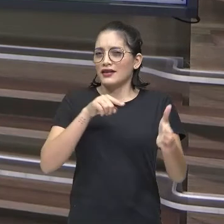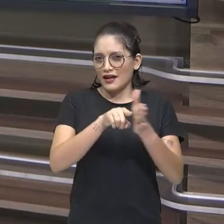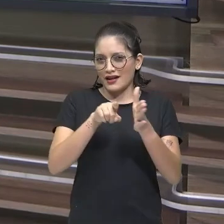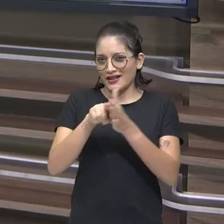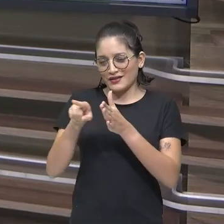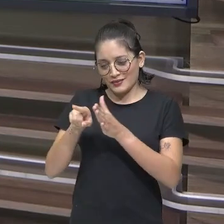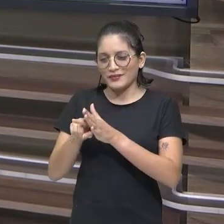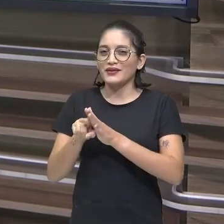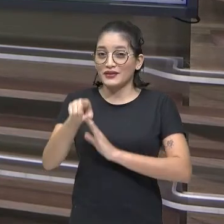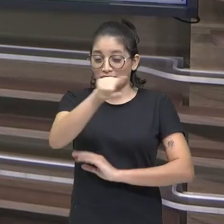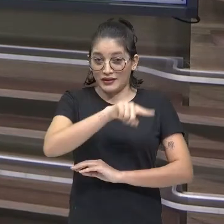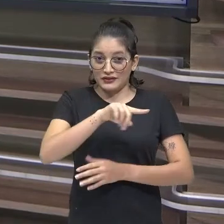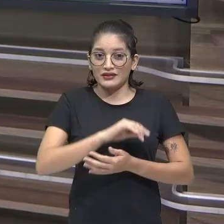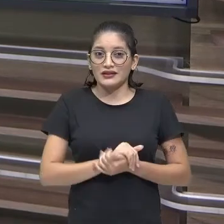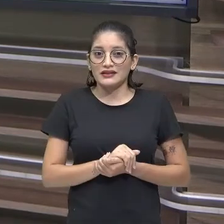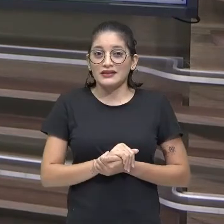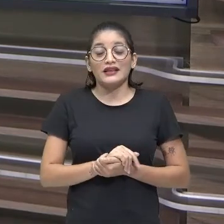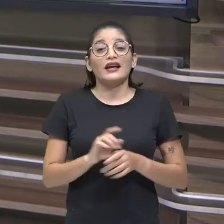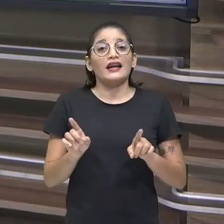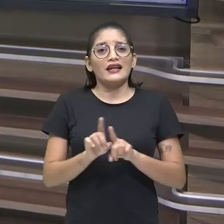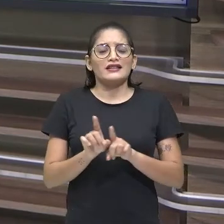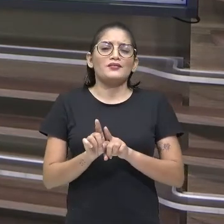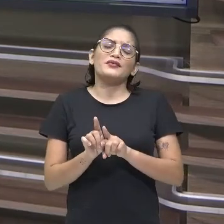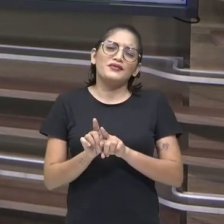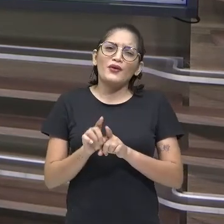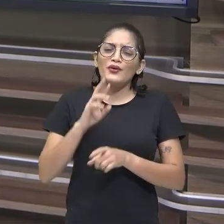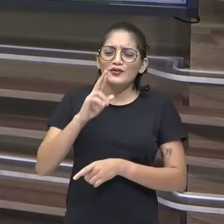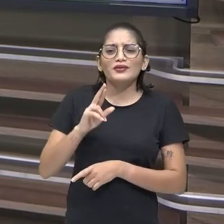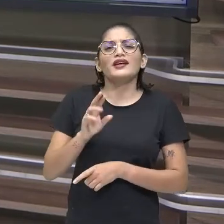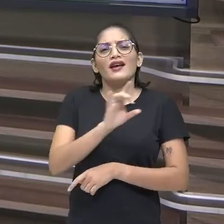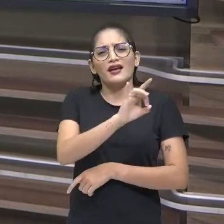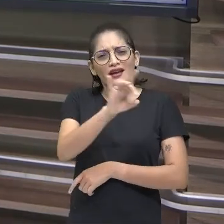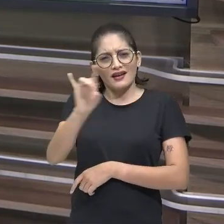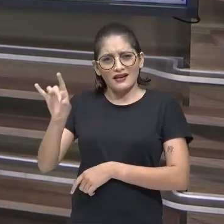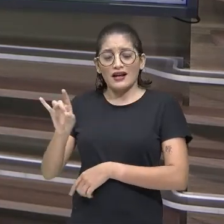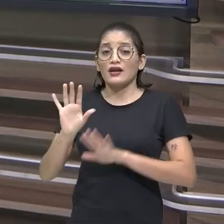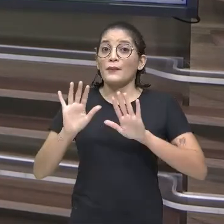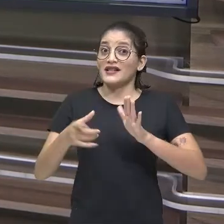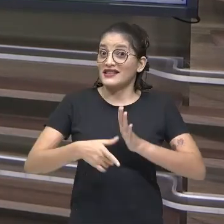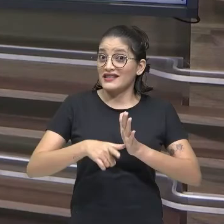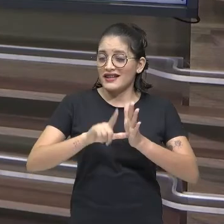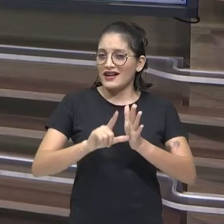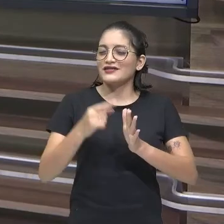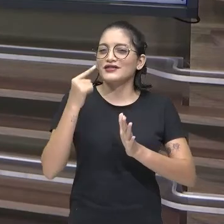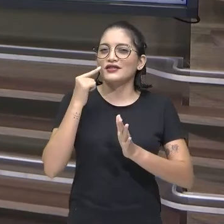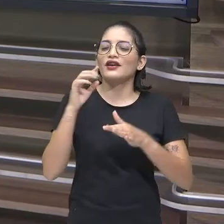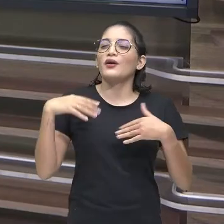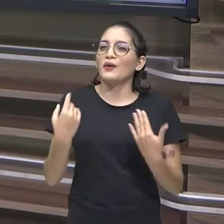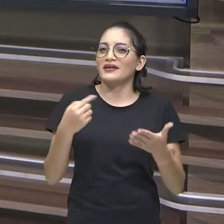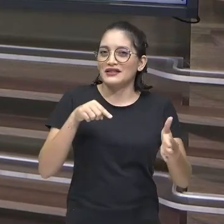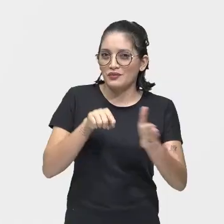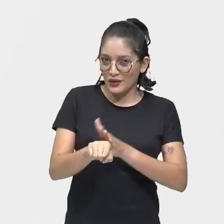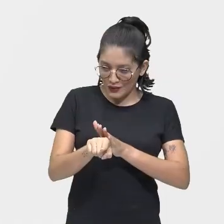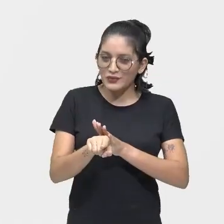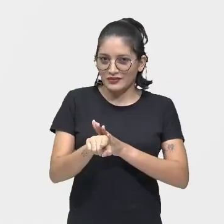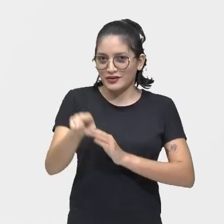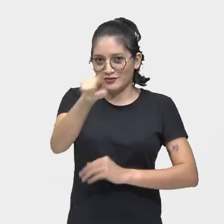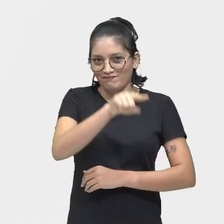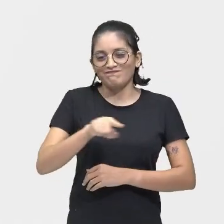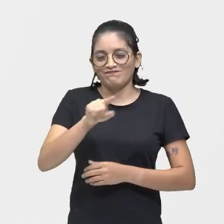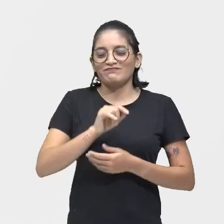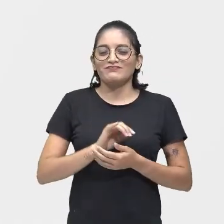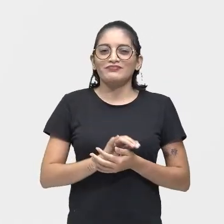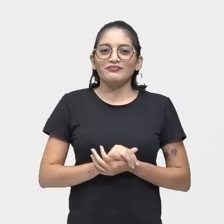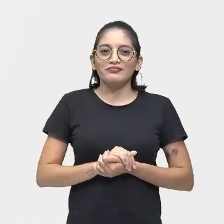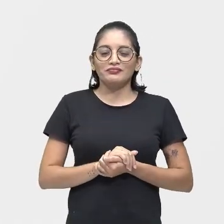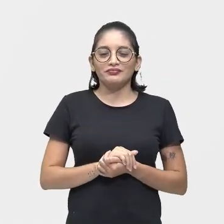para vocês. Gostaria de ler a resposta de cada um aqui, mas antes disso, vamos agora rever as questões que eu passei para vocês.